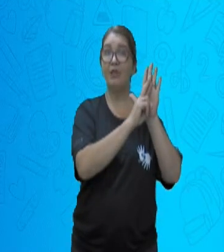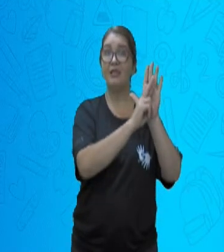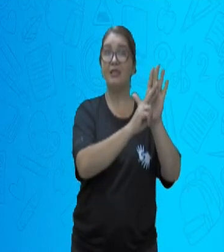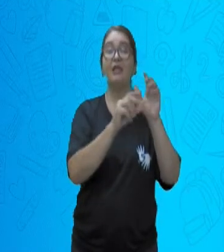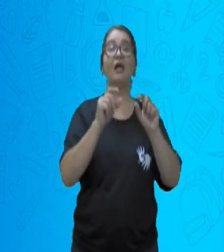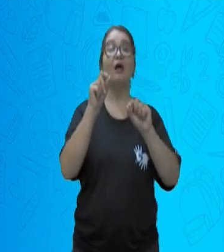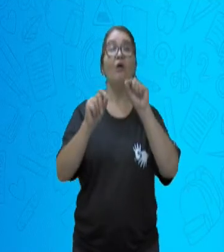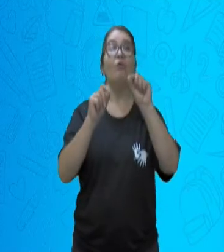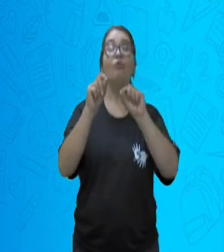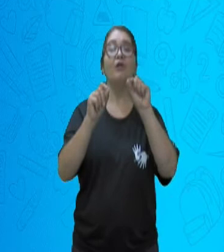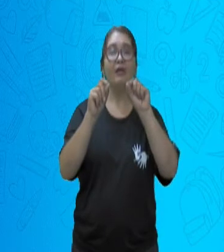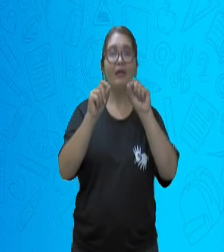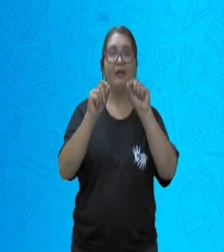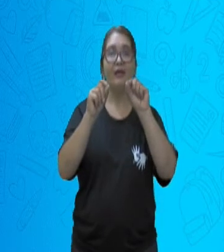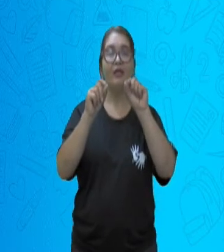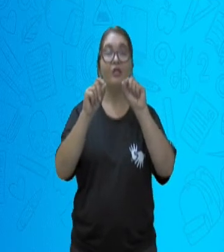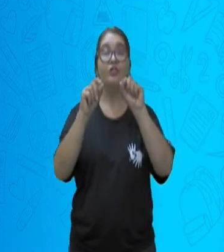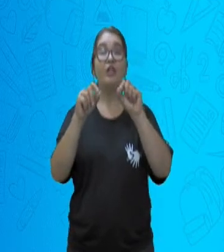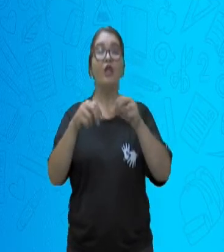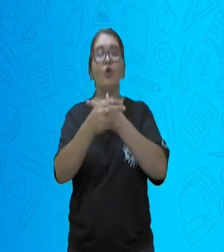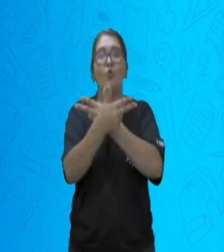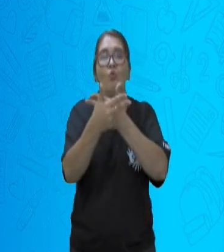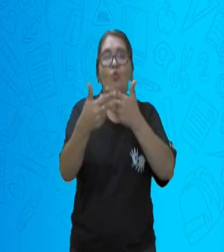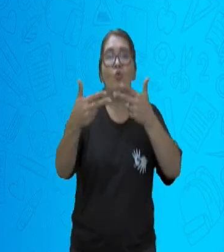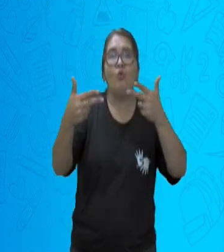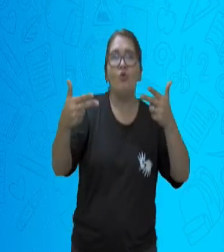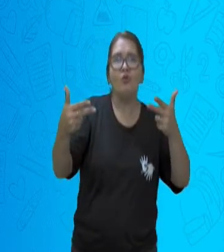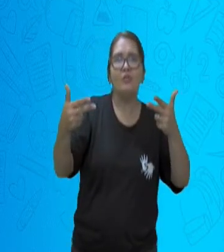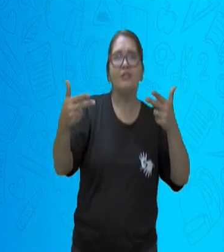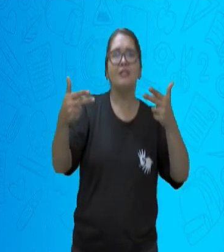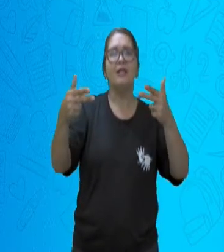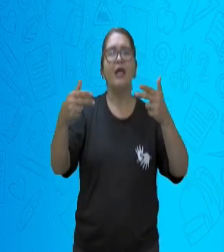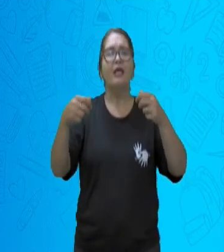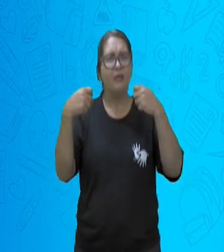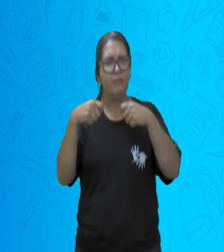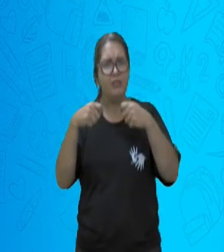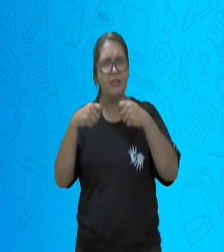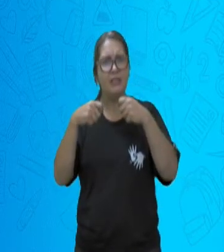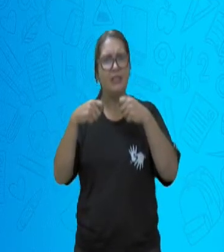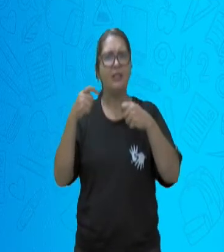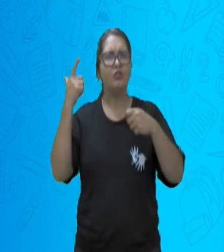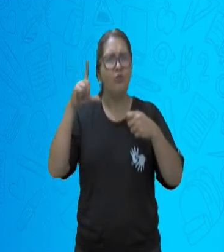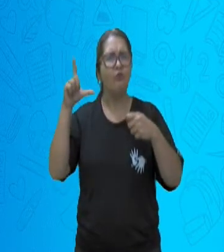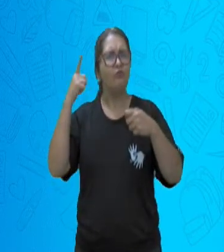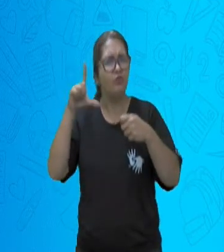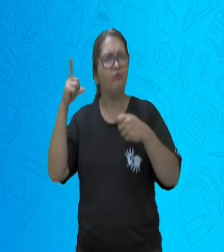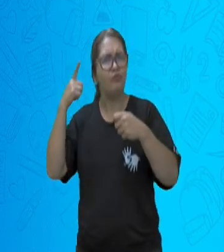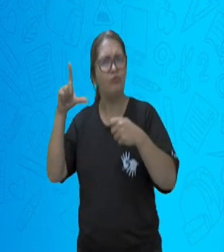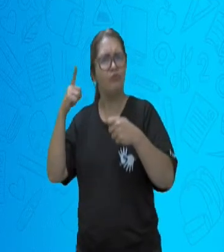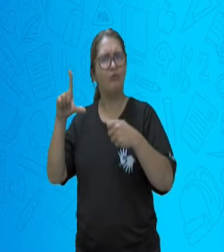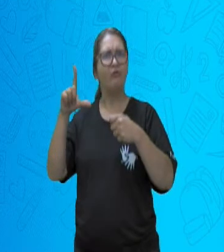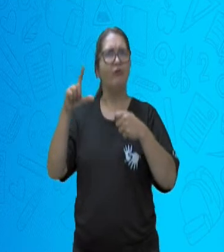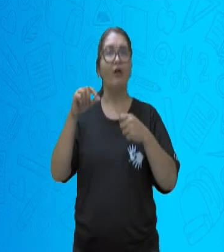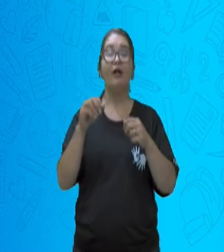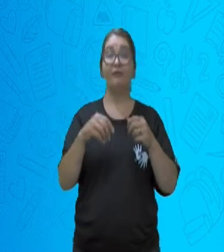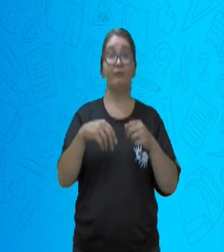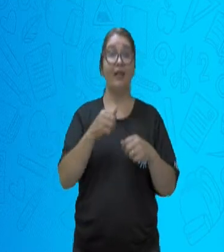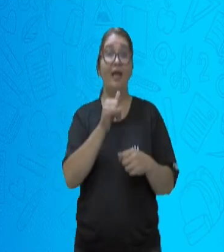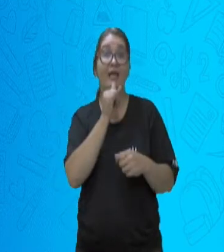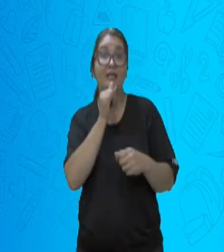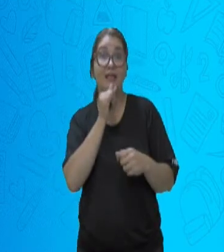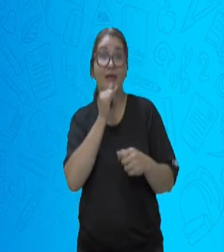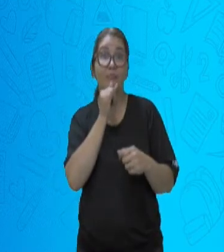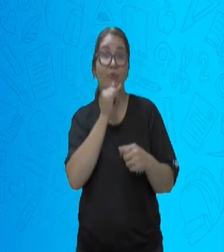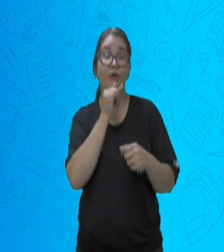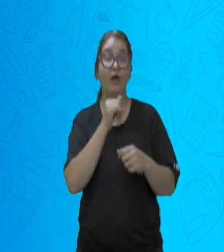serem multiplicadas, como 4 cadeiras ou 4 canetinhas. Então, eu